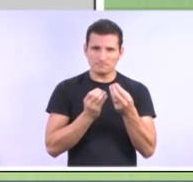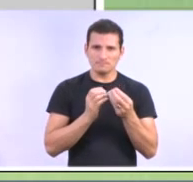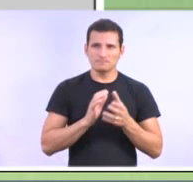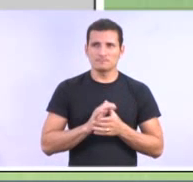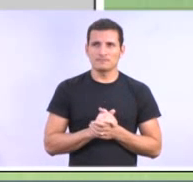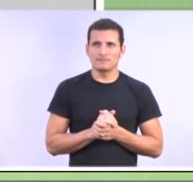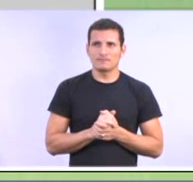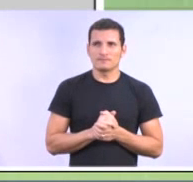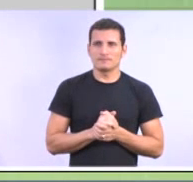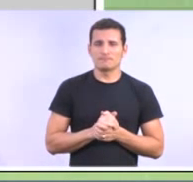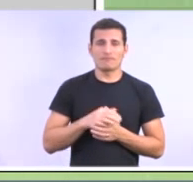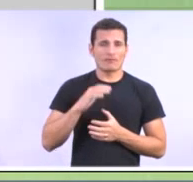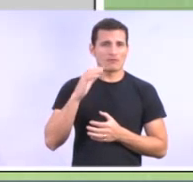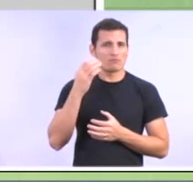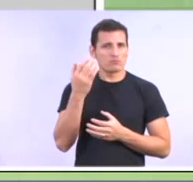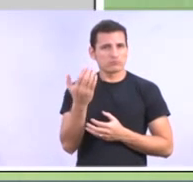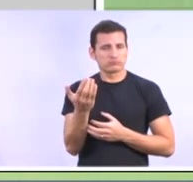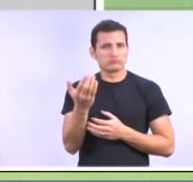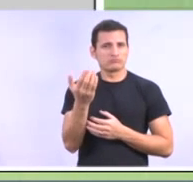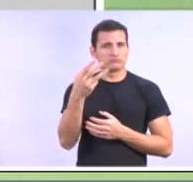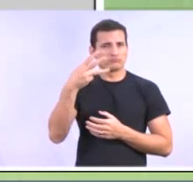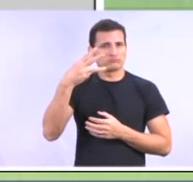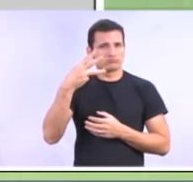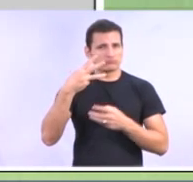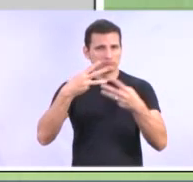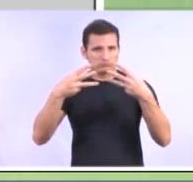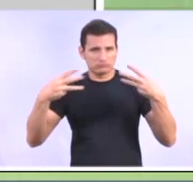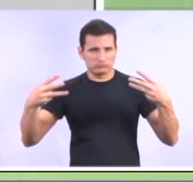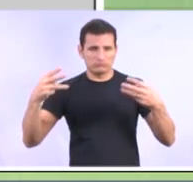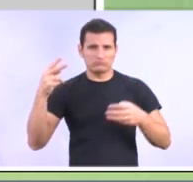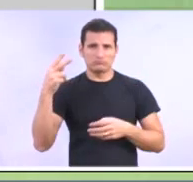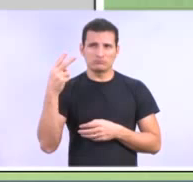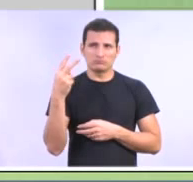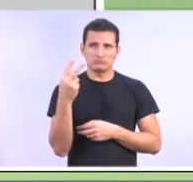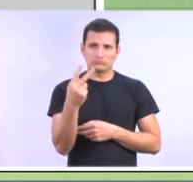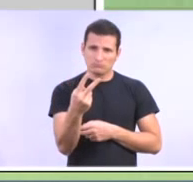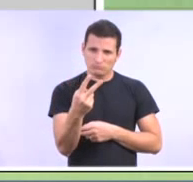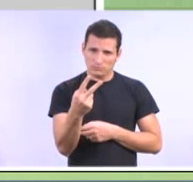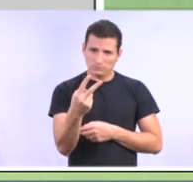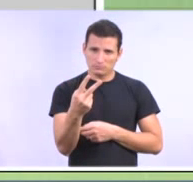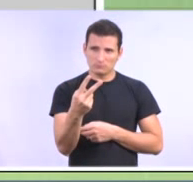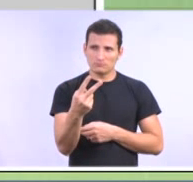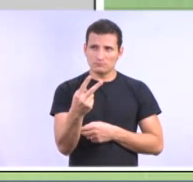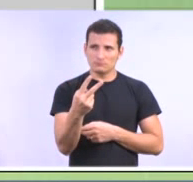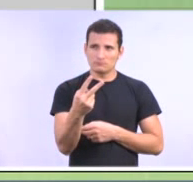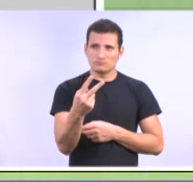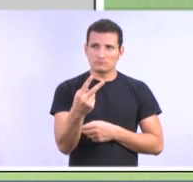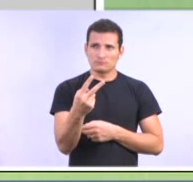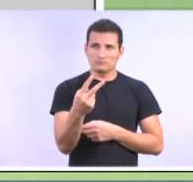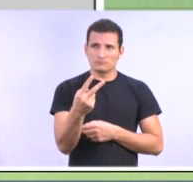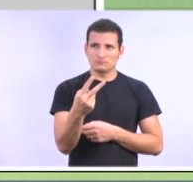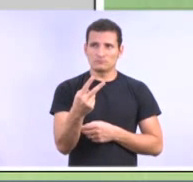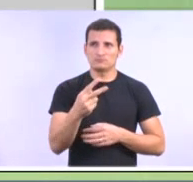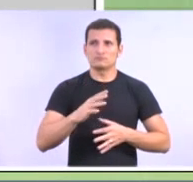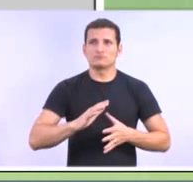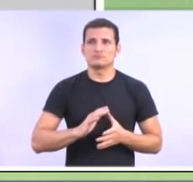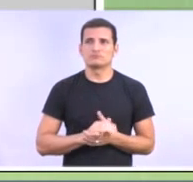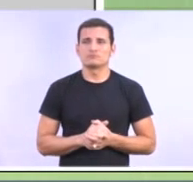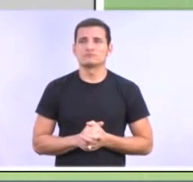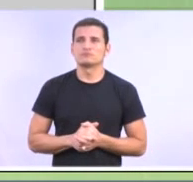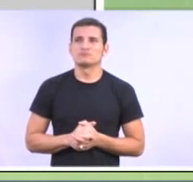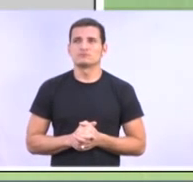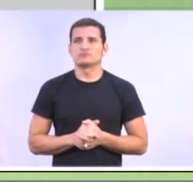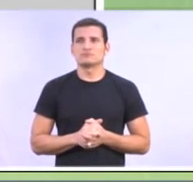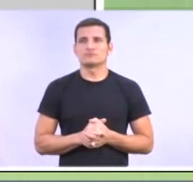Imaginem duas redes, né, de computadores que elas estão aqui ligadas, né,